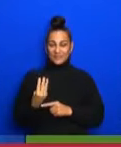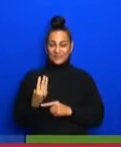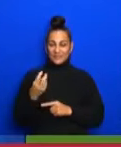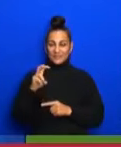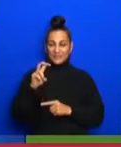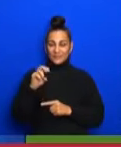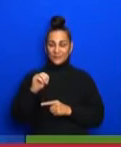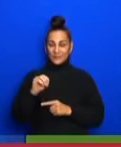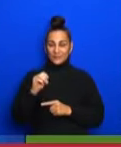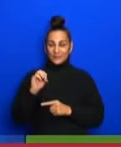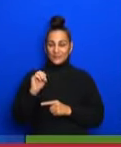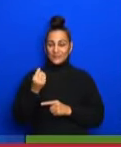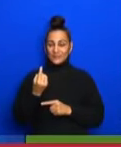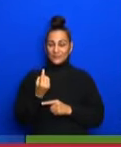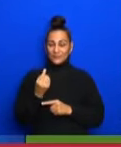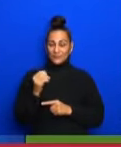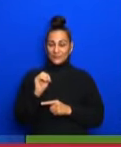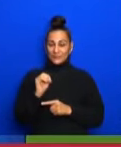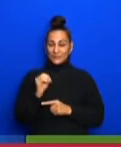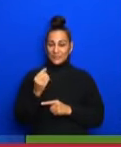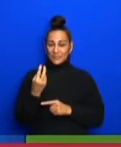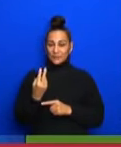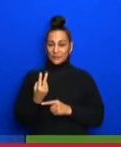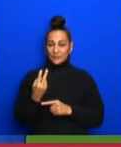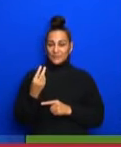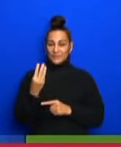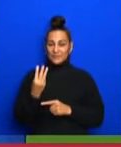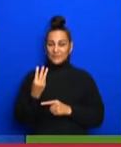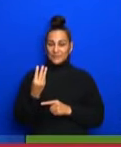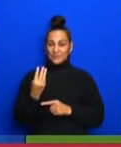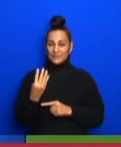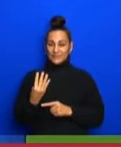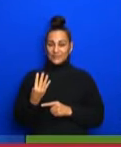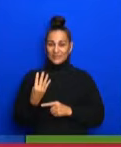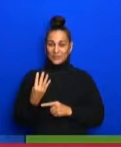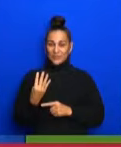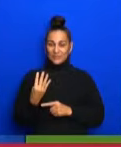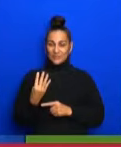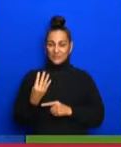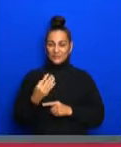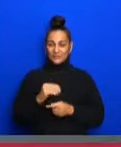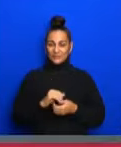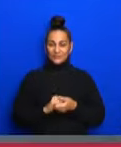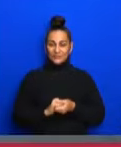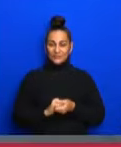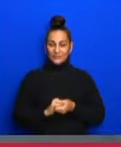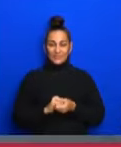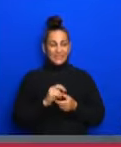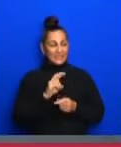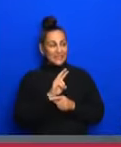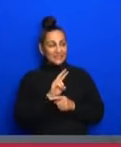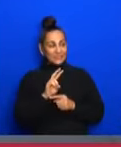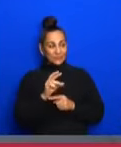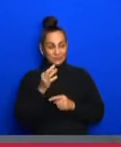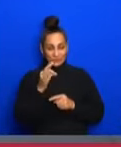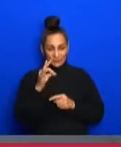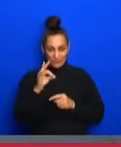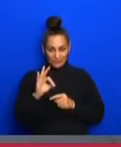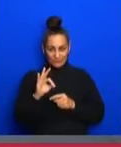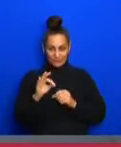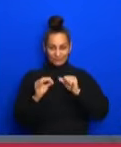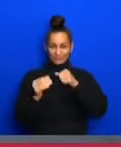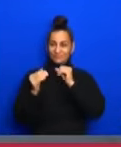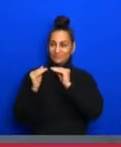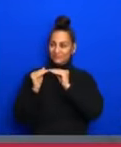13, 50, 01, 02 e 34. As auditoras confirmam?